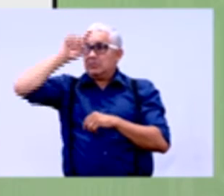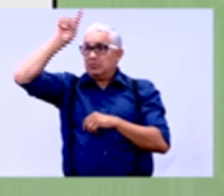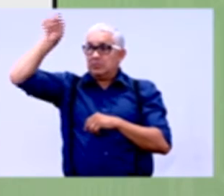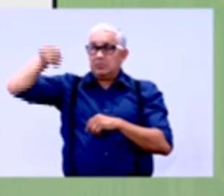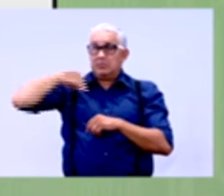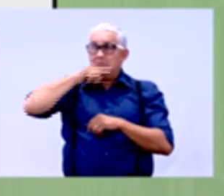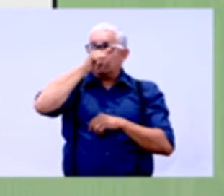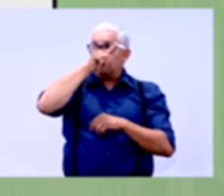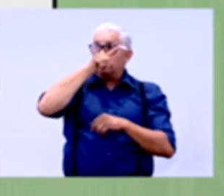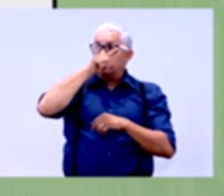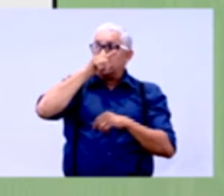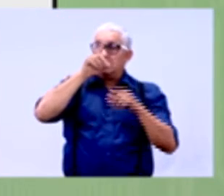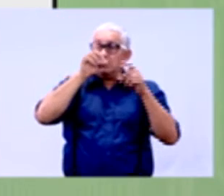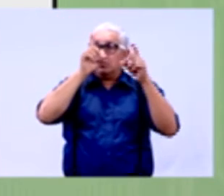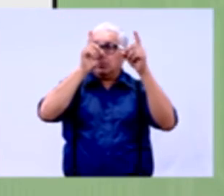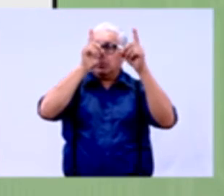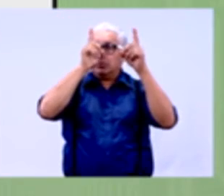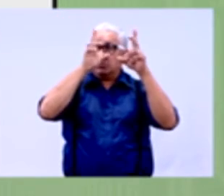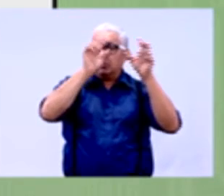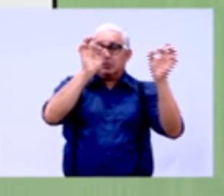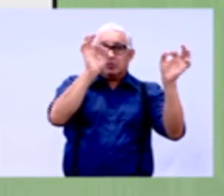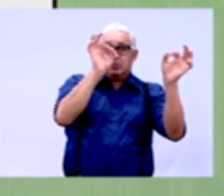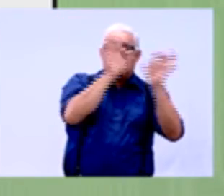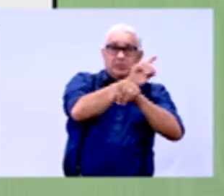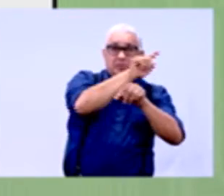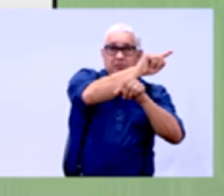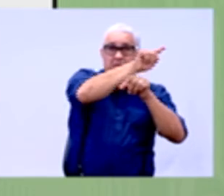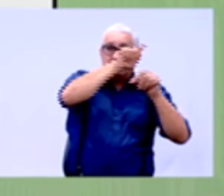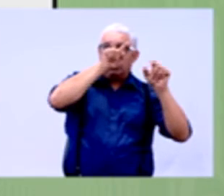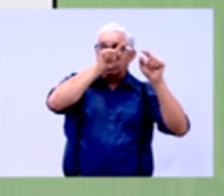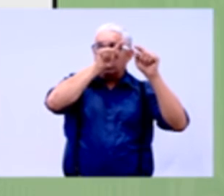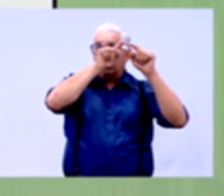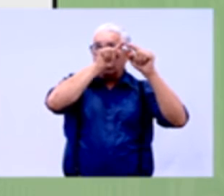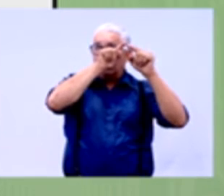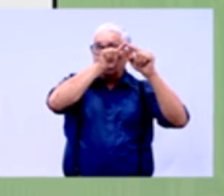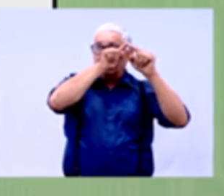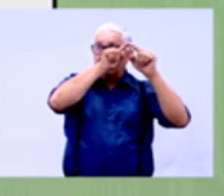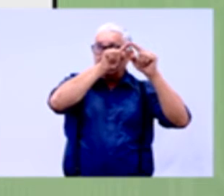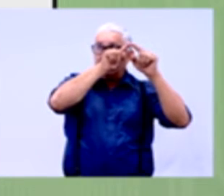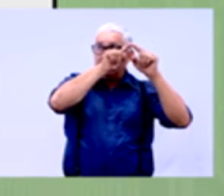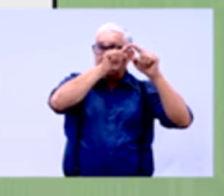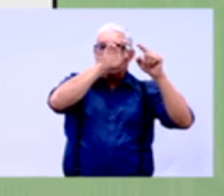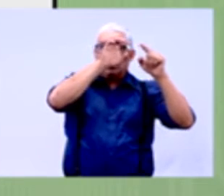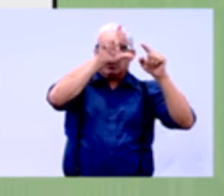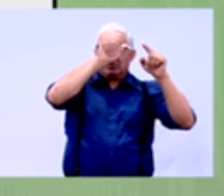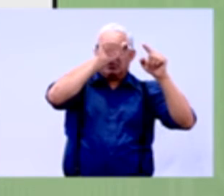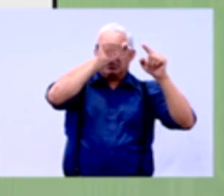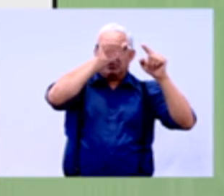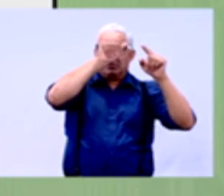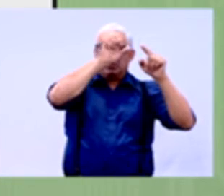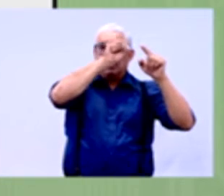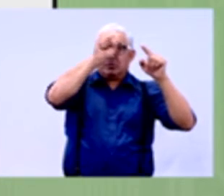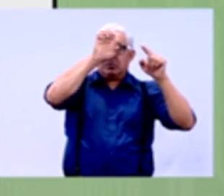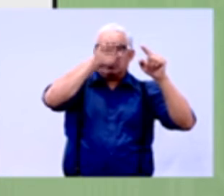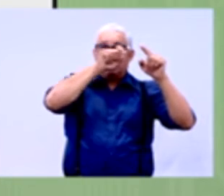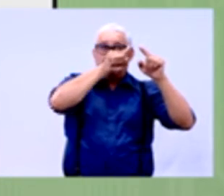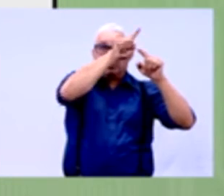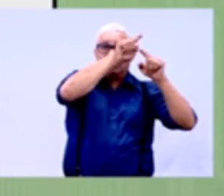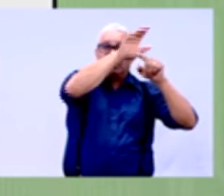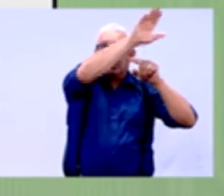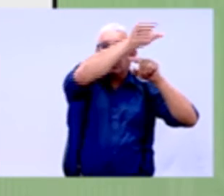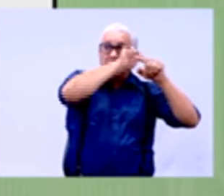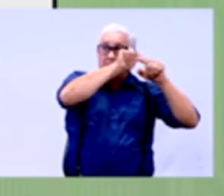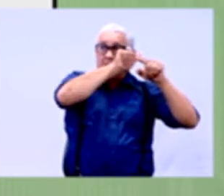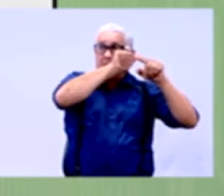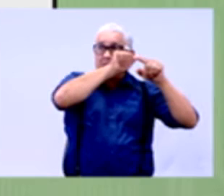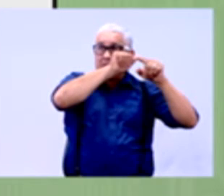fechar venda, ele é chamado na camada, na classe usuário, mas ele está